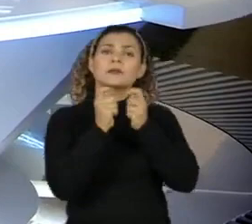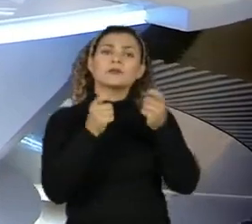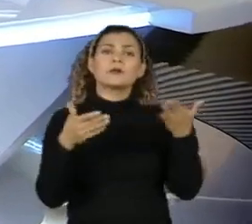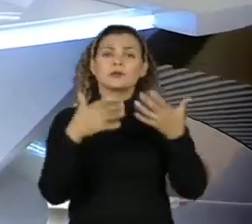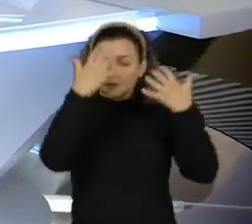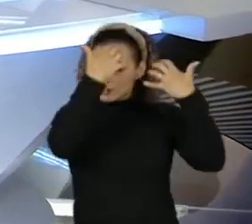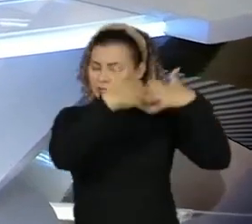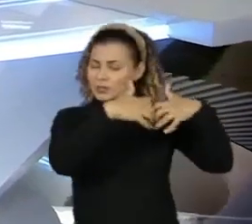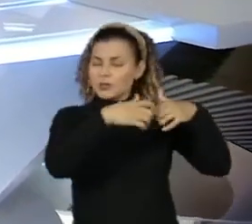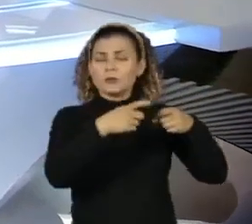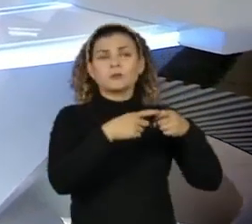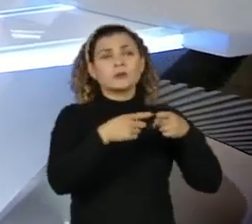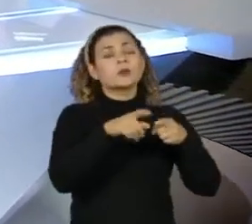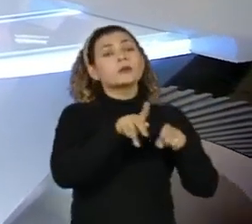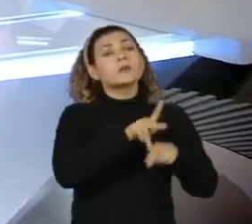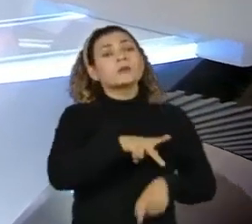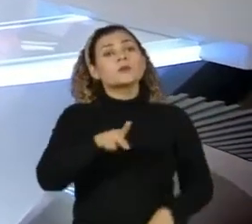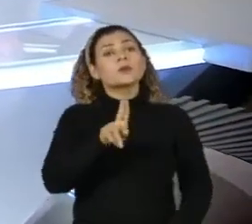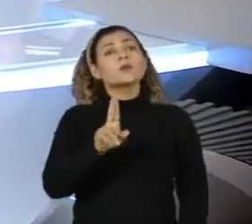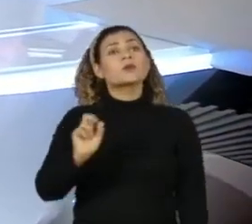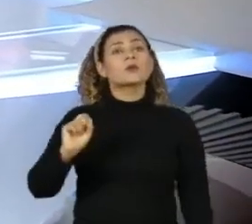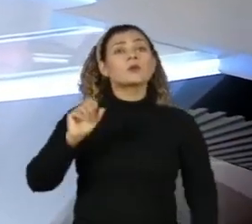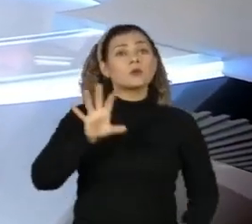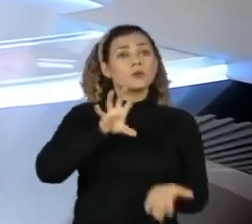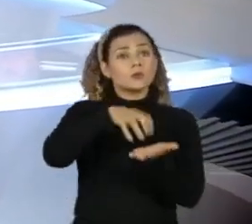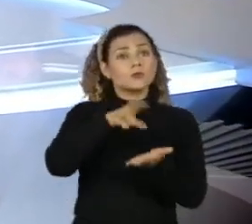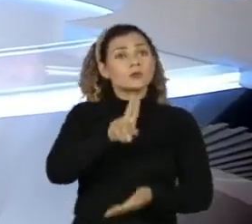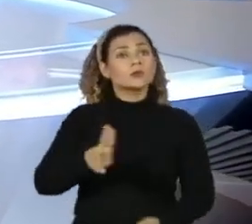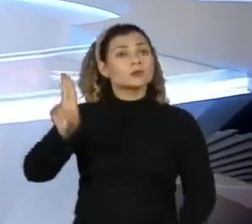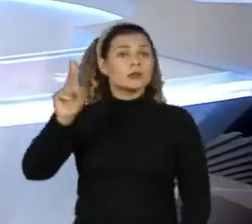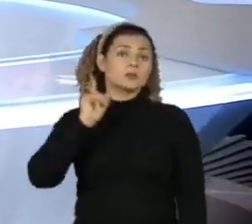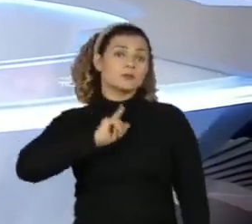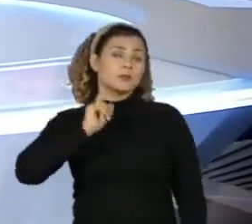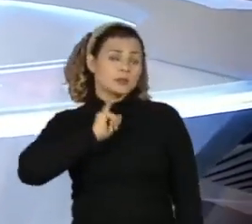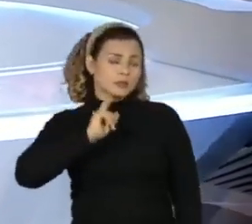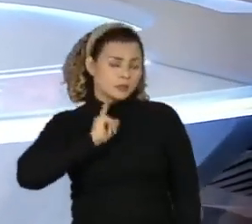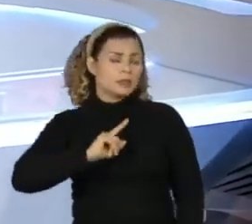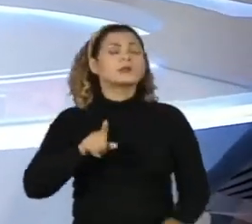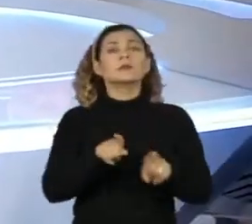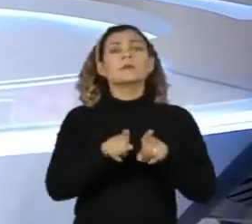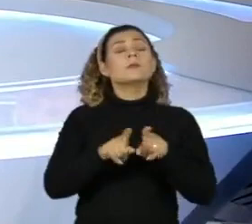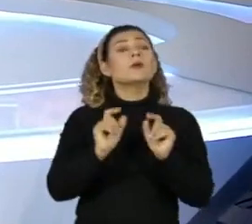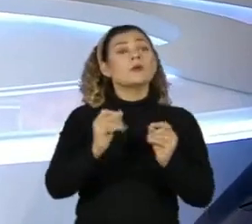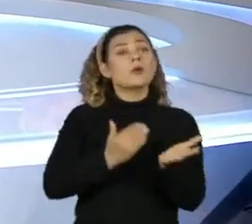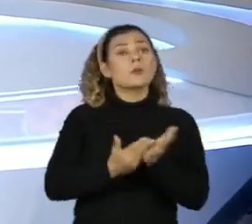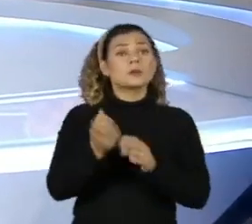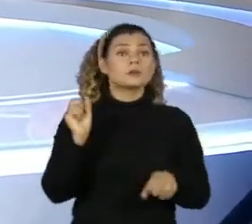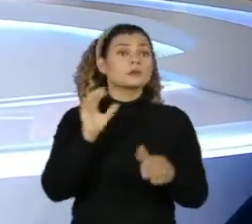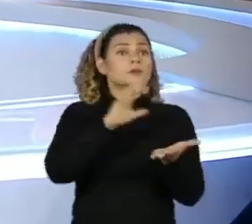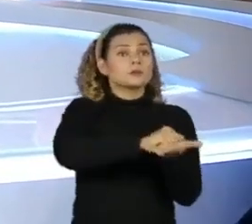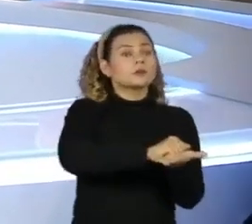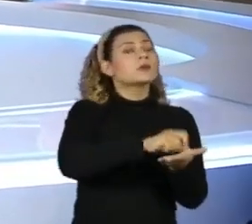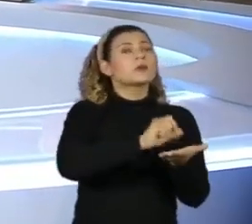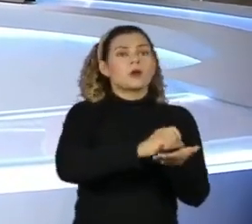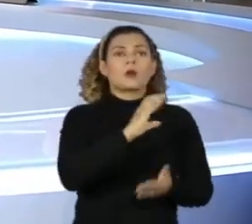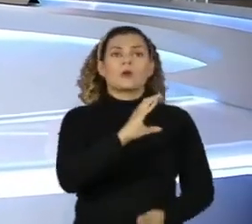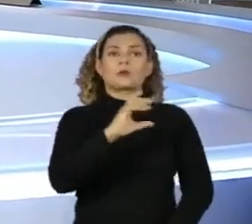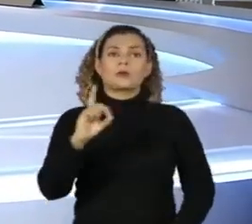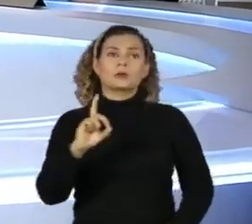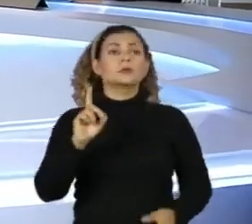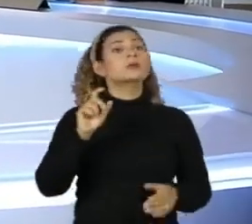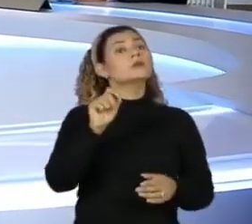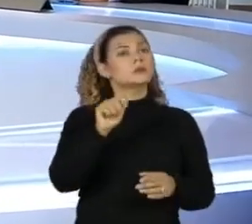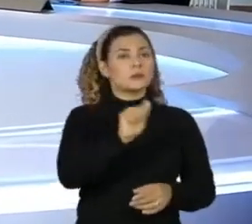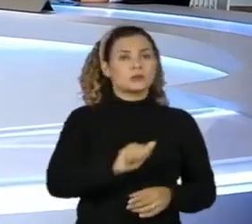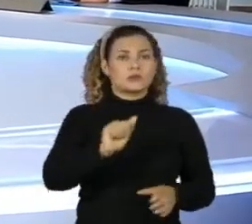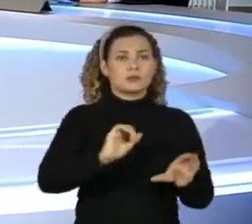um neurologista e professor da Faculdade de Medicina da Universidade Federal de Minas Gerais, que acaba de assumir a coordenação da Sociedade Internacional